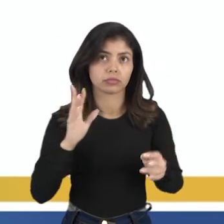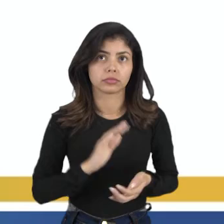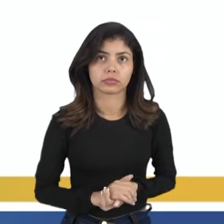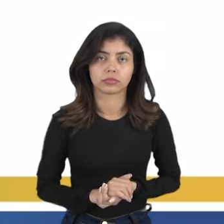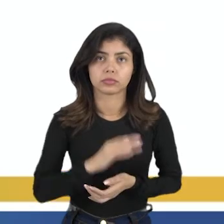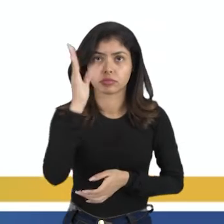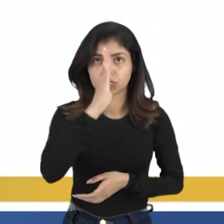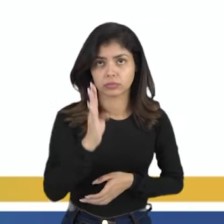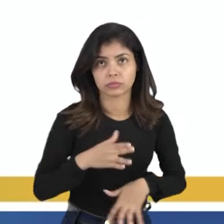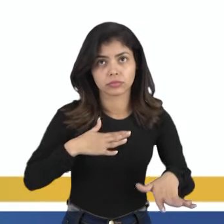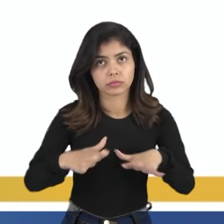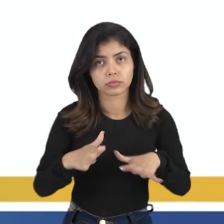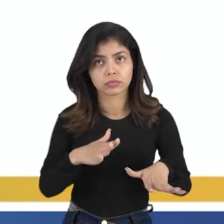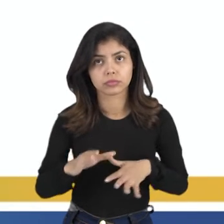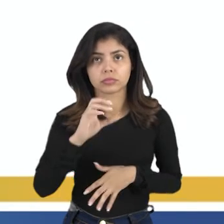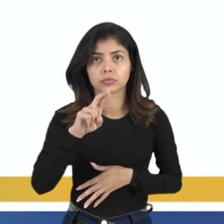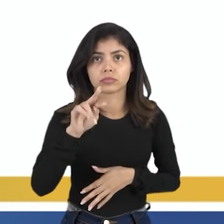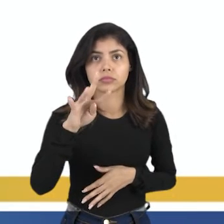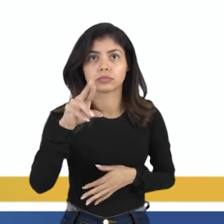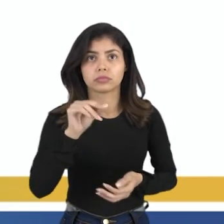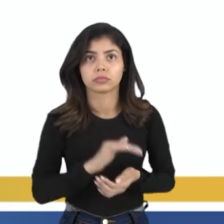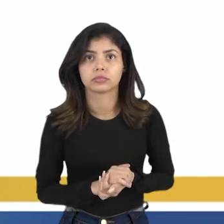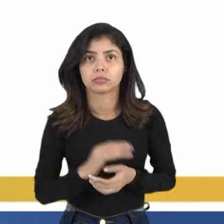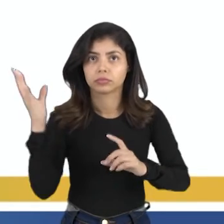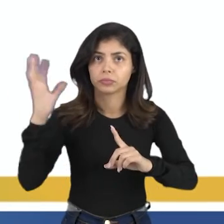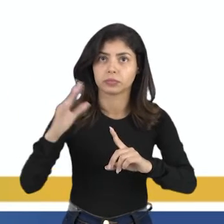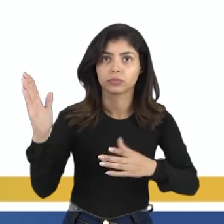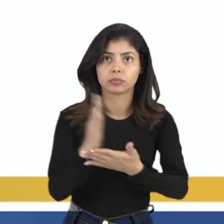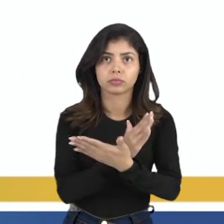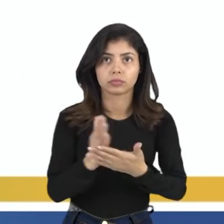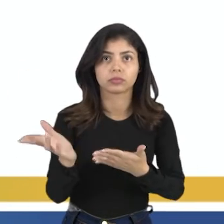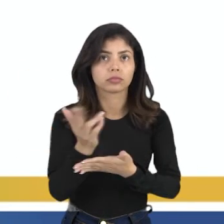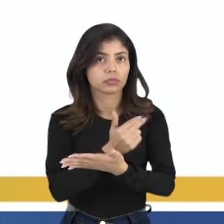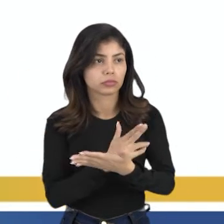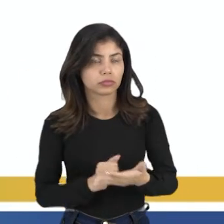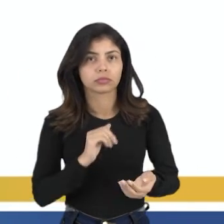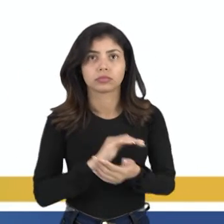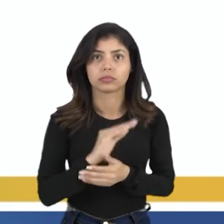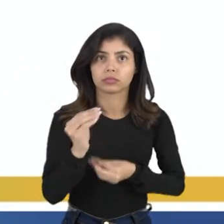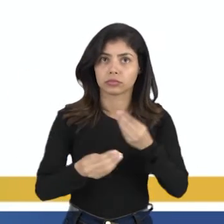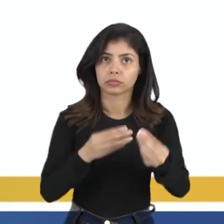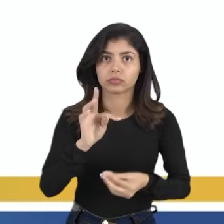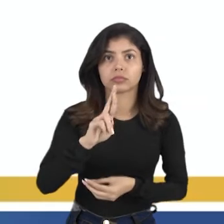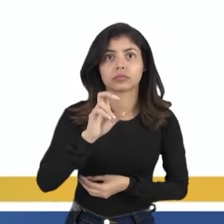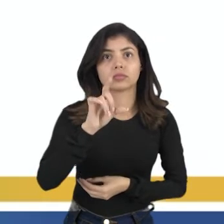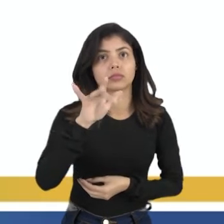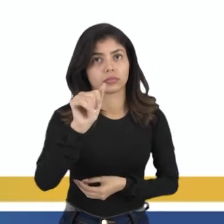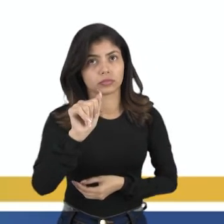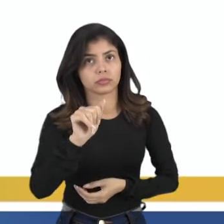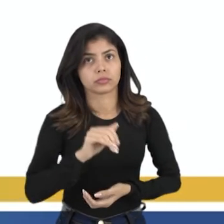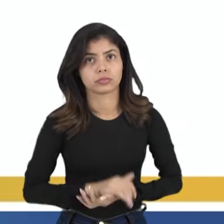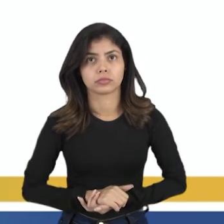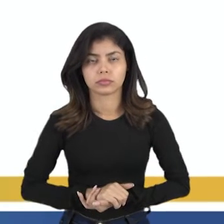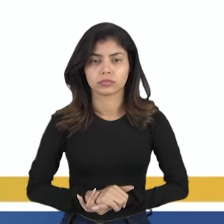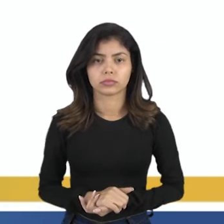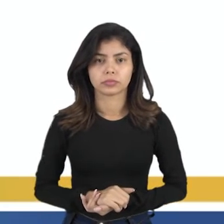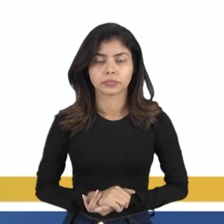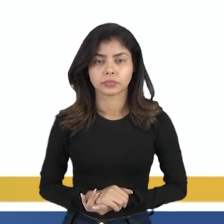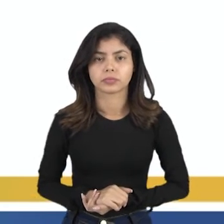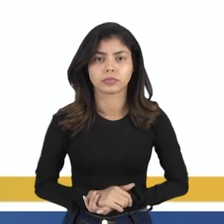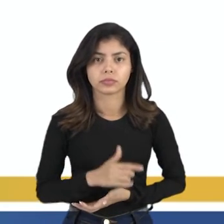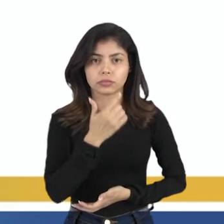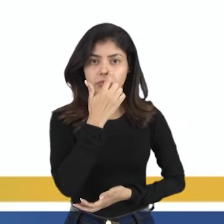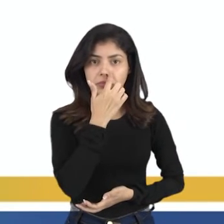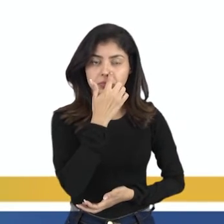realista dos temas. No Brasil, o movimento cubista influenciou alguns artistas, como a nossa querida Tarsila do